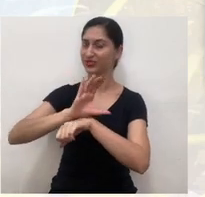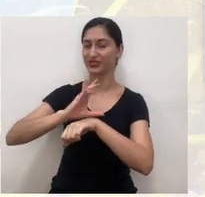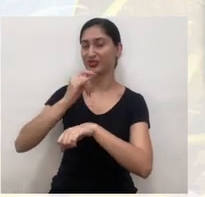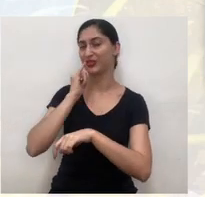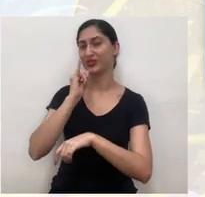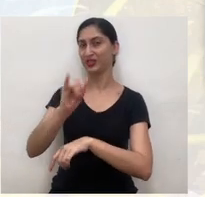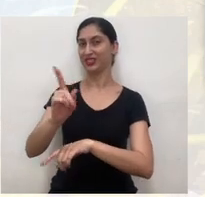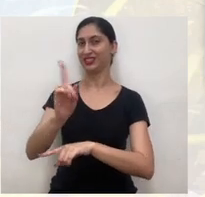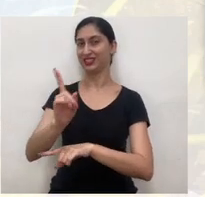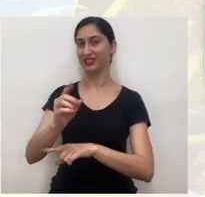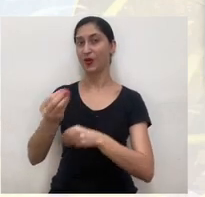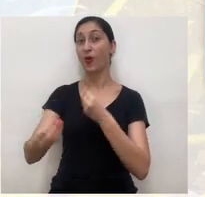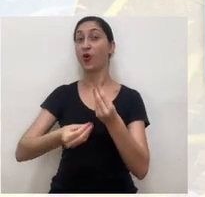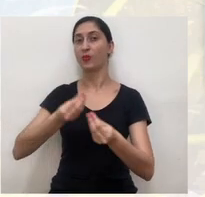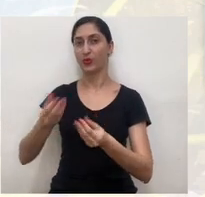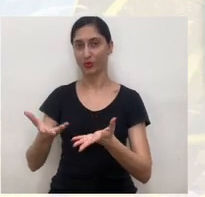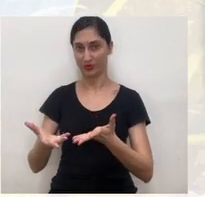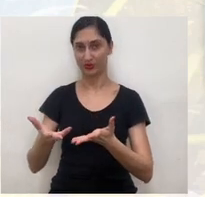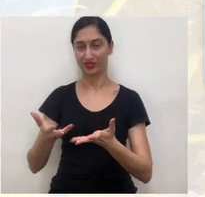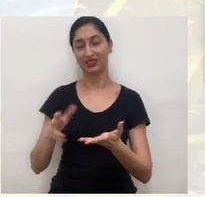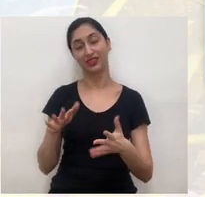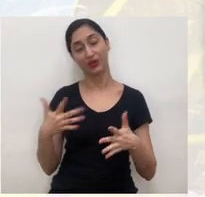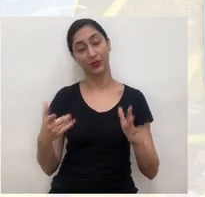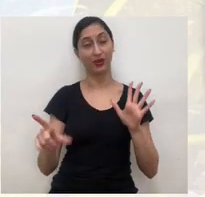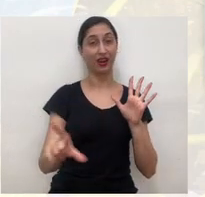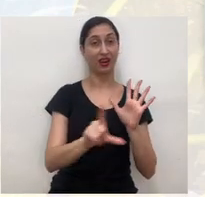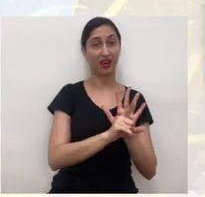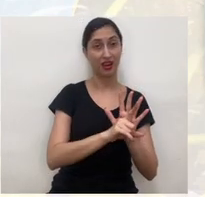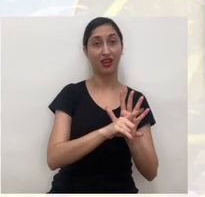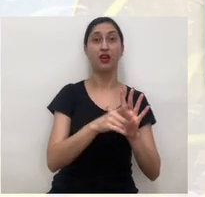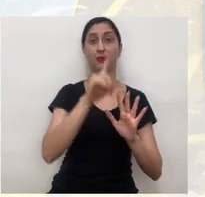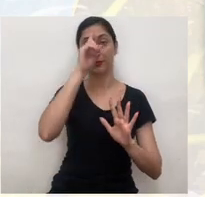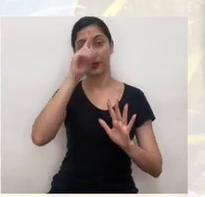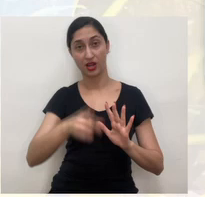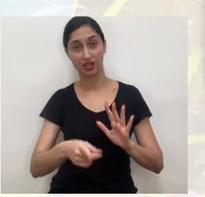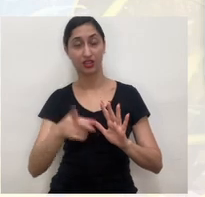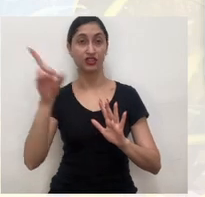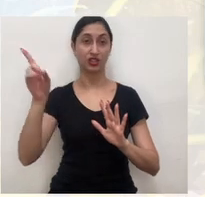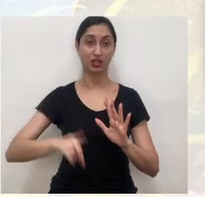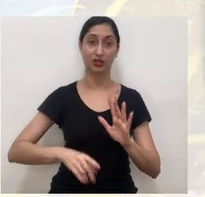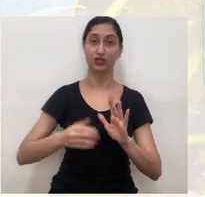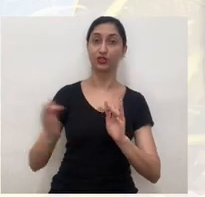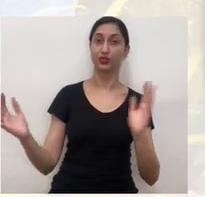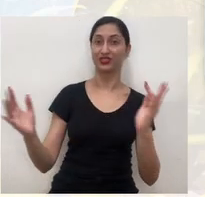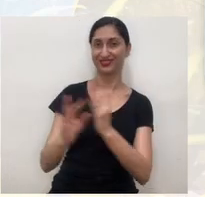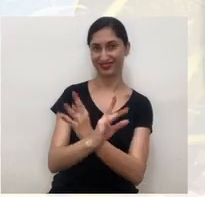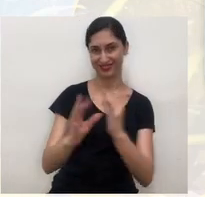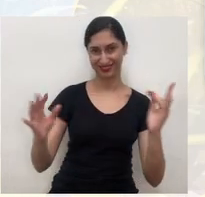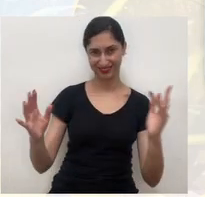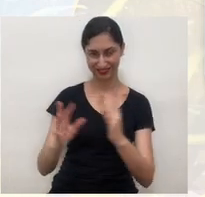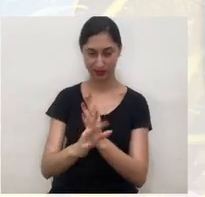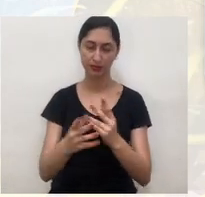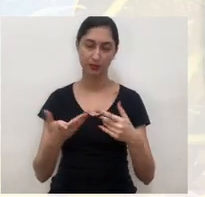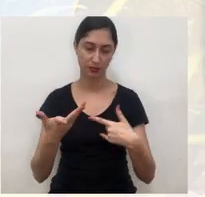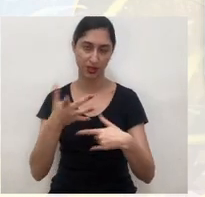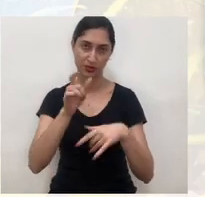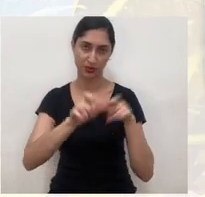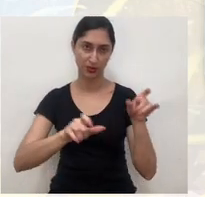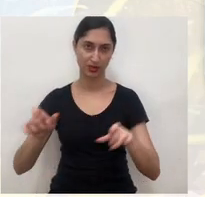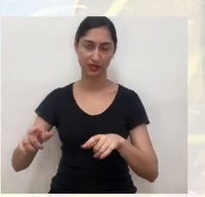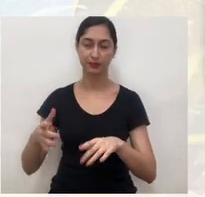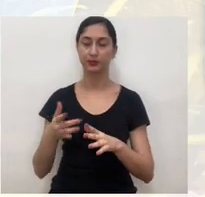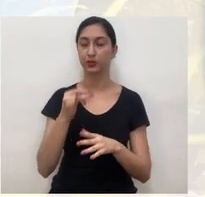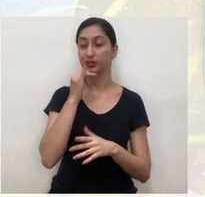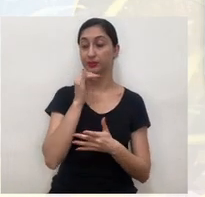regular a preservação desses direitos de ir e vir. E, no caso dos jardins, não há leis que